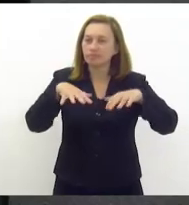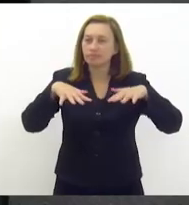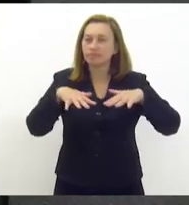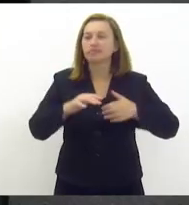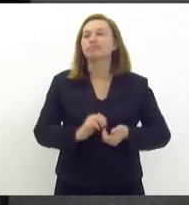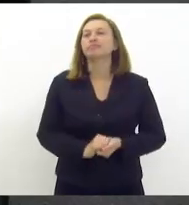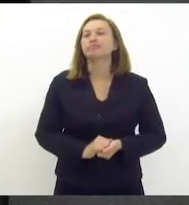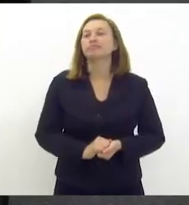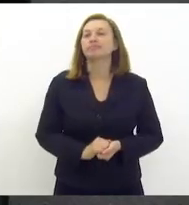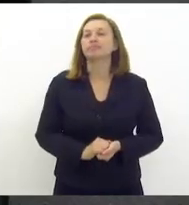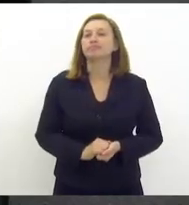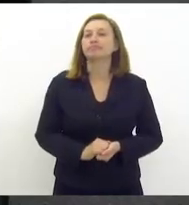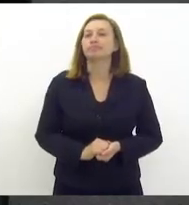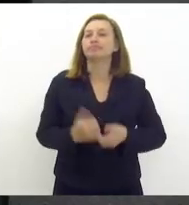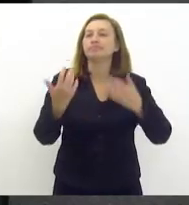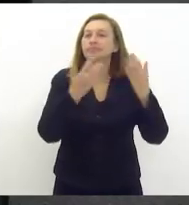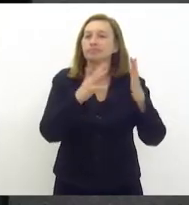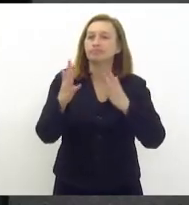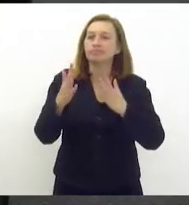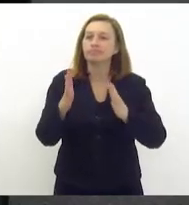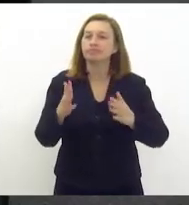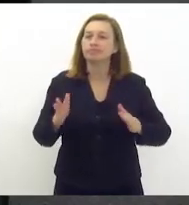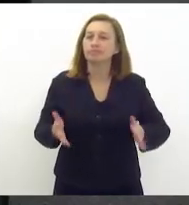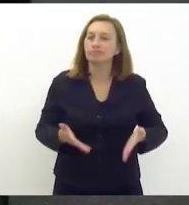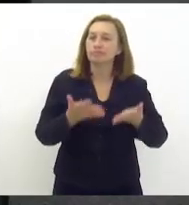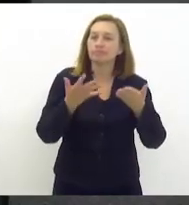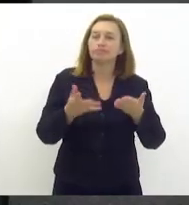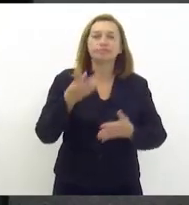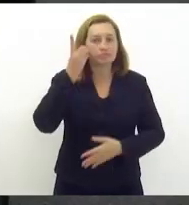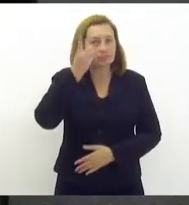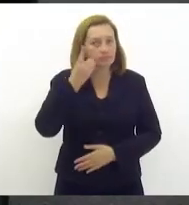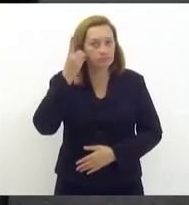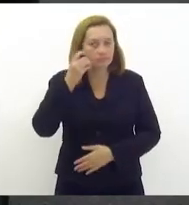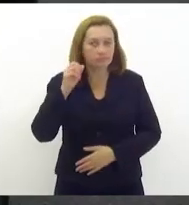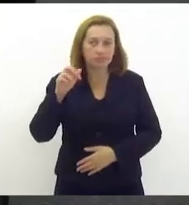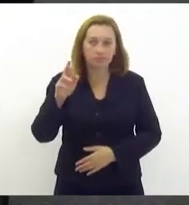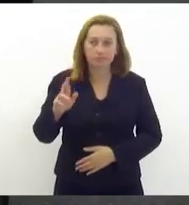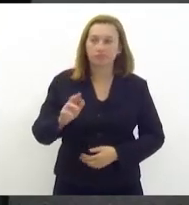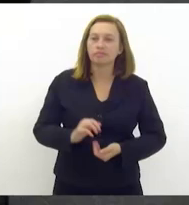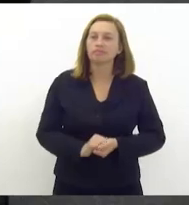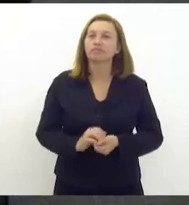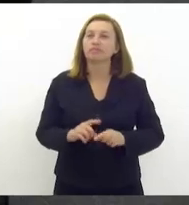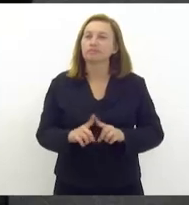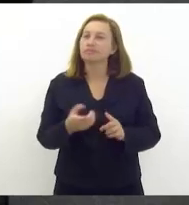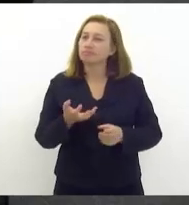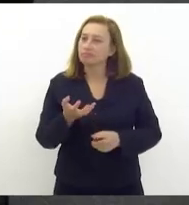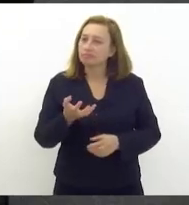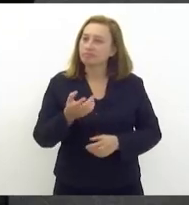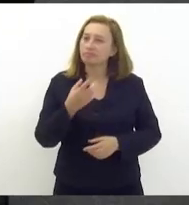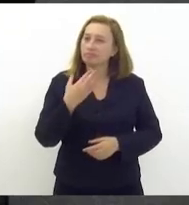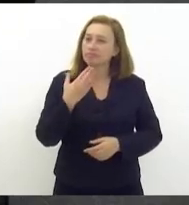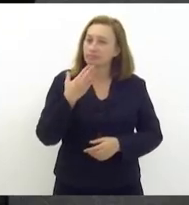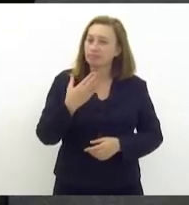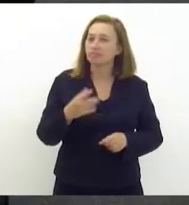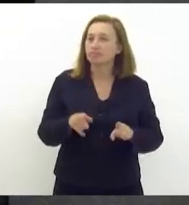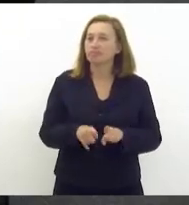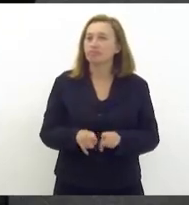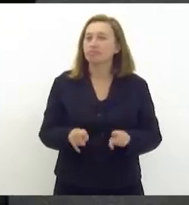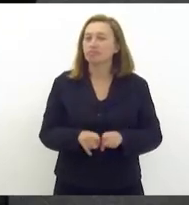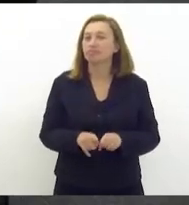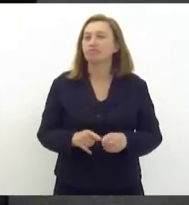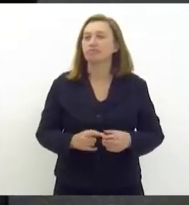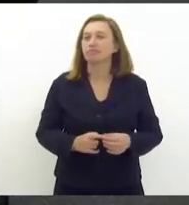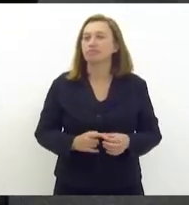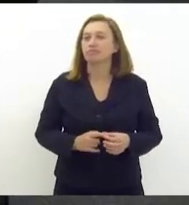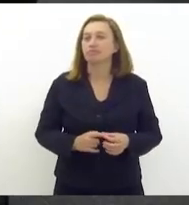galeria aplaudir aqui a iniciativa do deputado Rosenberg Reis mas quero fazer também uma